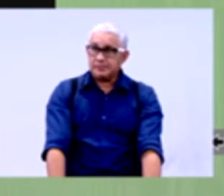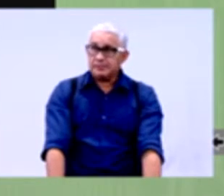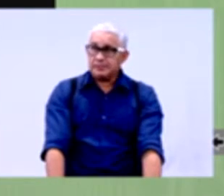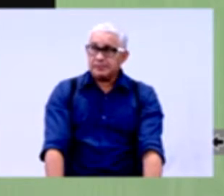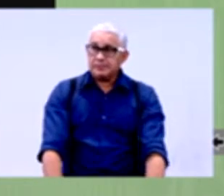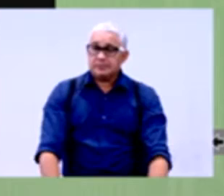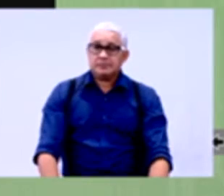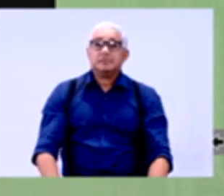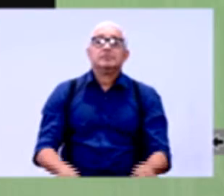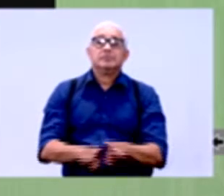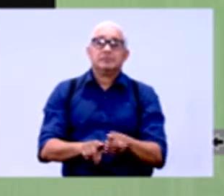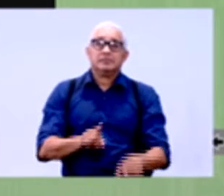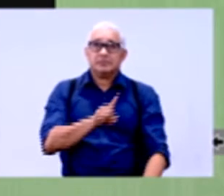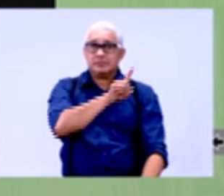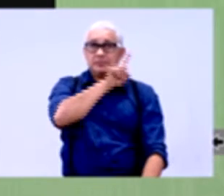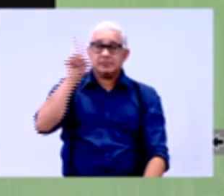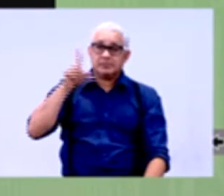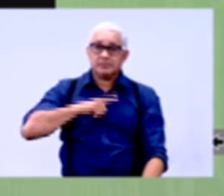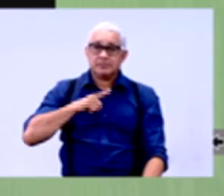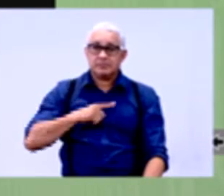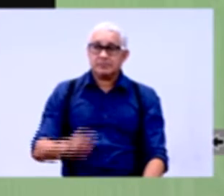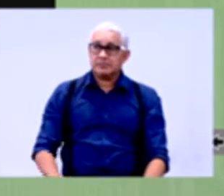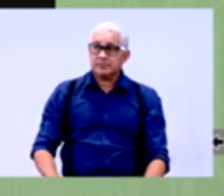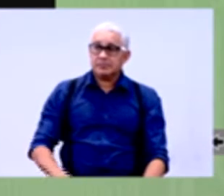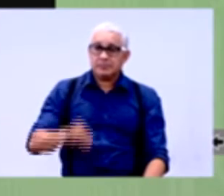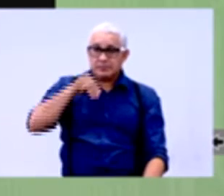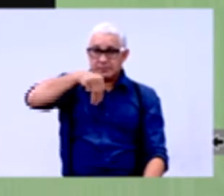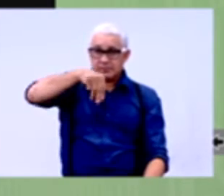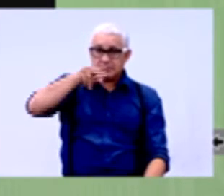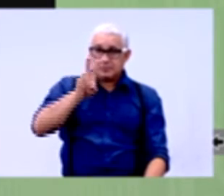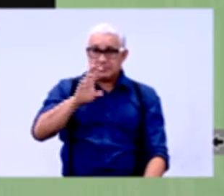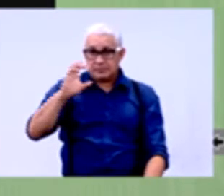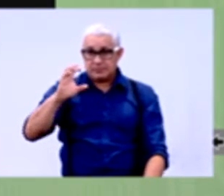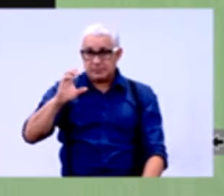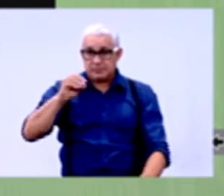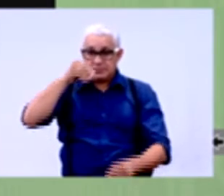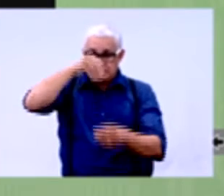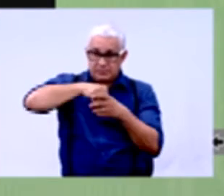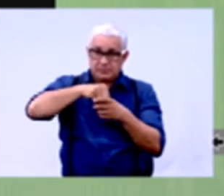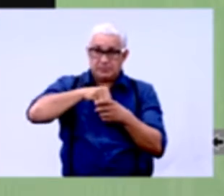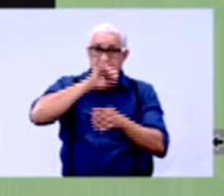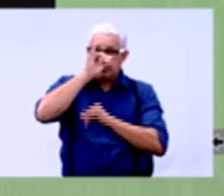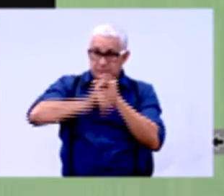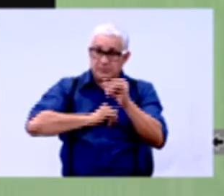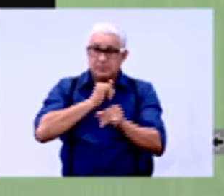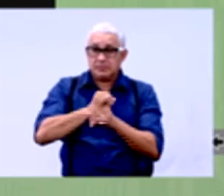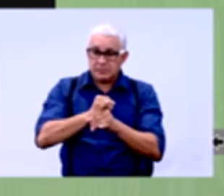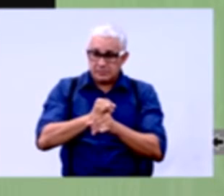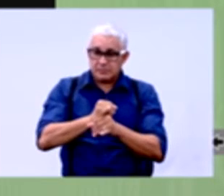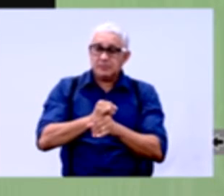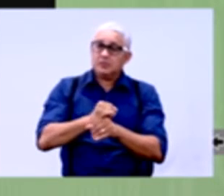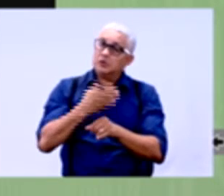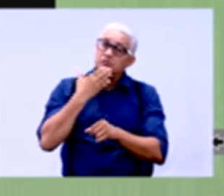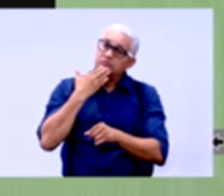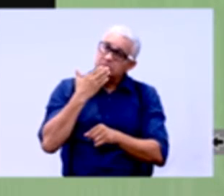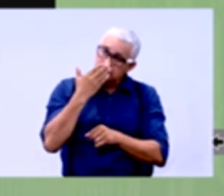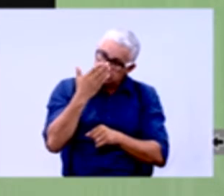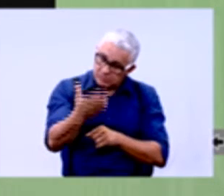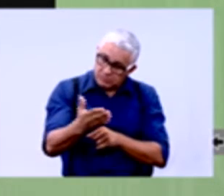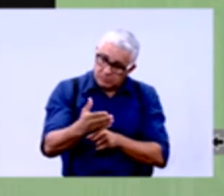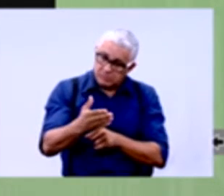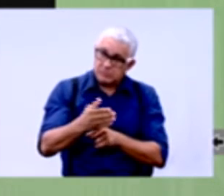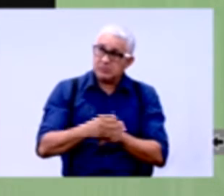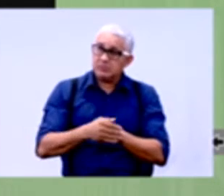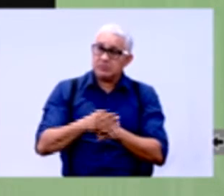E aqui nós temos uma representação do MVC na web. Então, olha só, o navegador faz uma requisição via